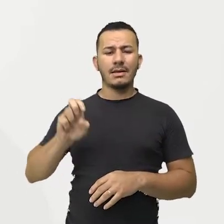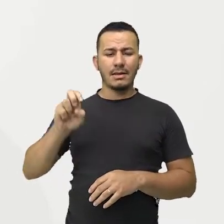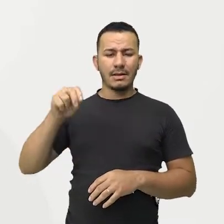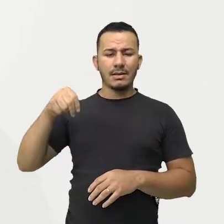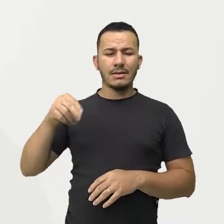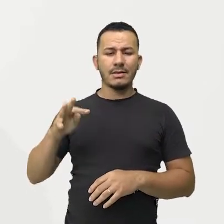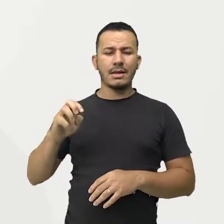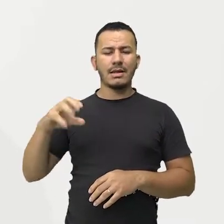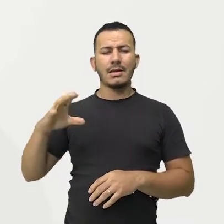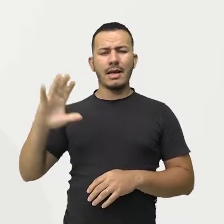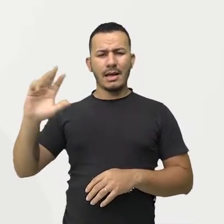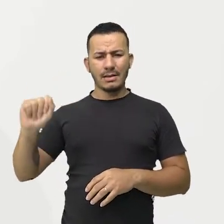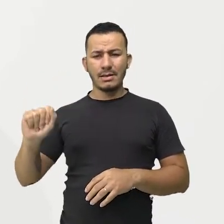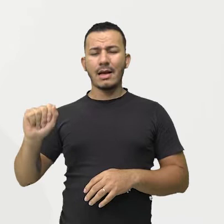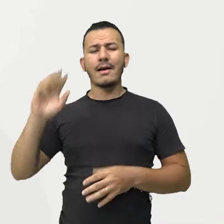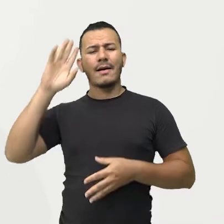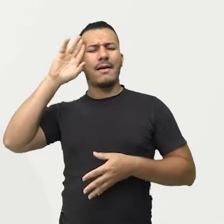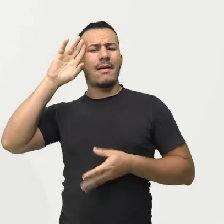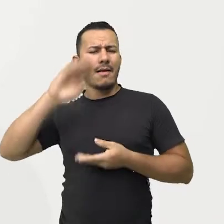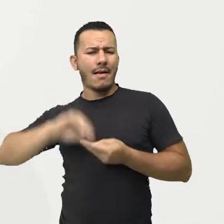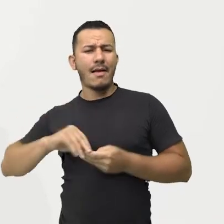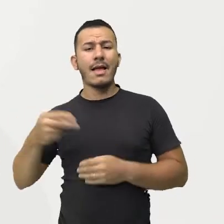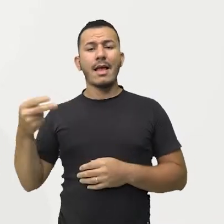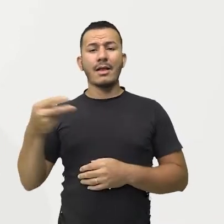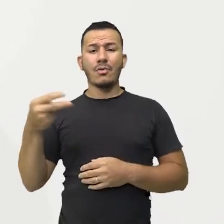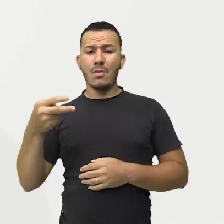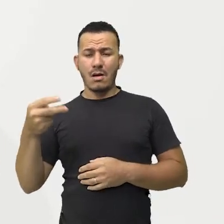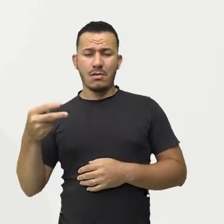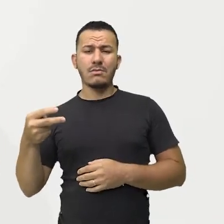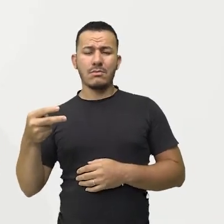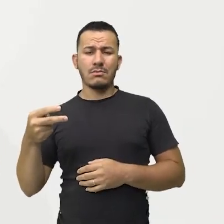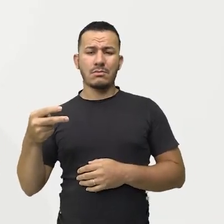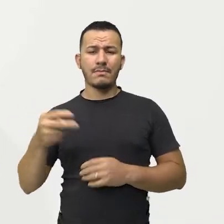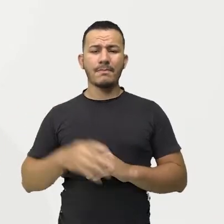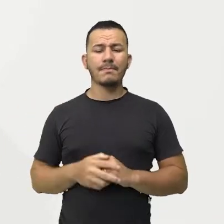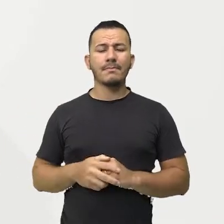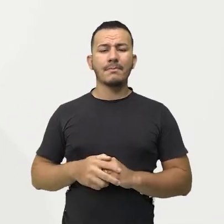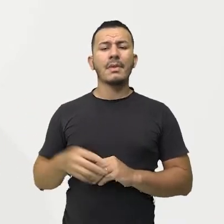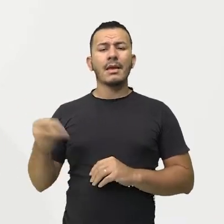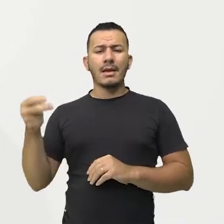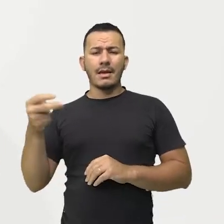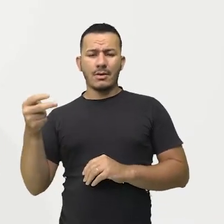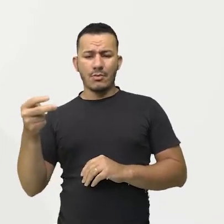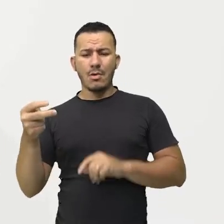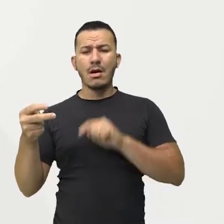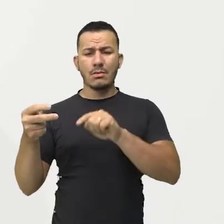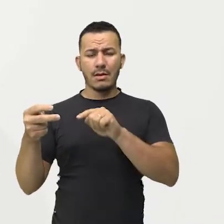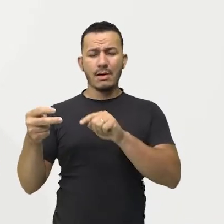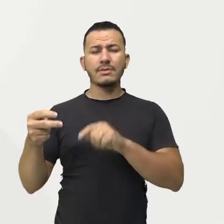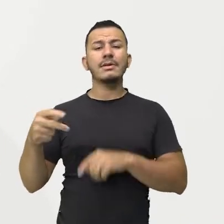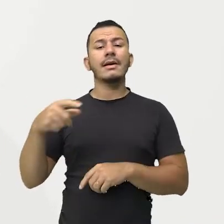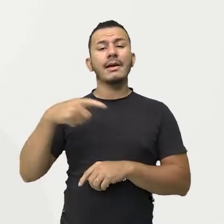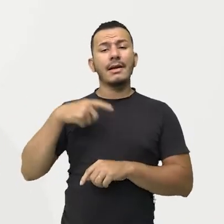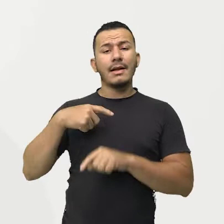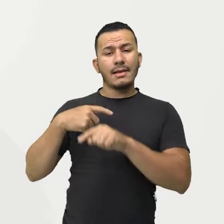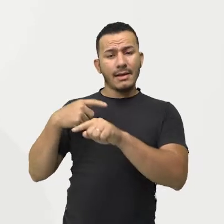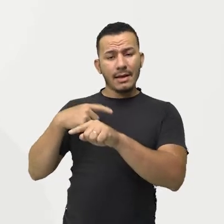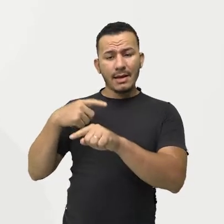de igualdade. Uma coisa é igual a outra, tá legal? Em que, agora olha só, em